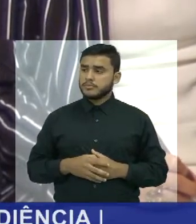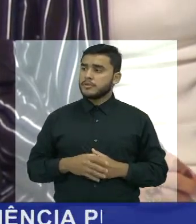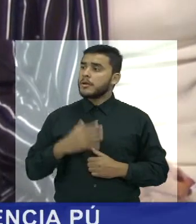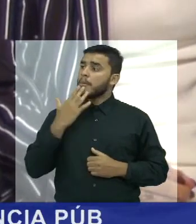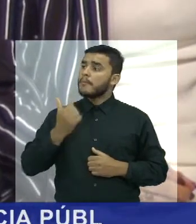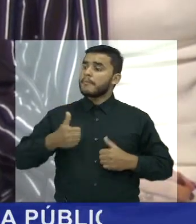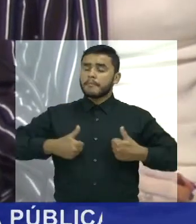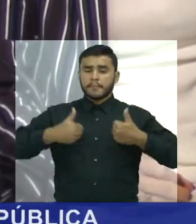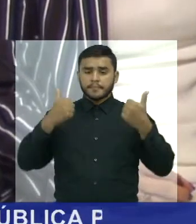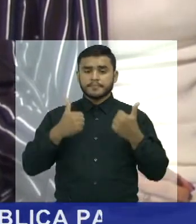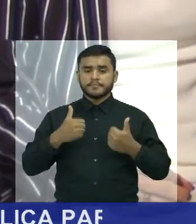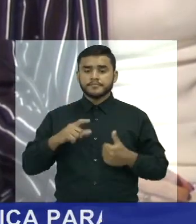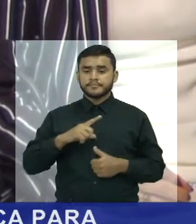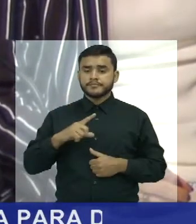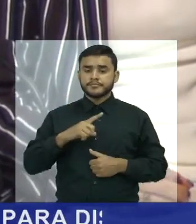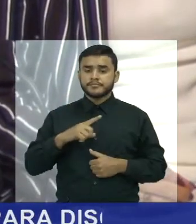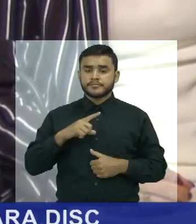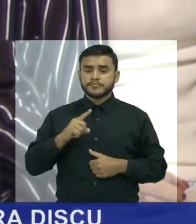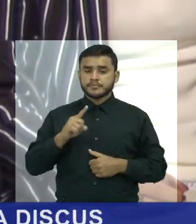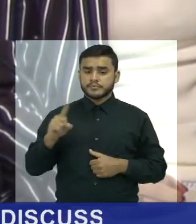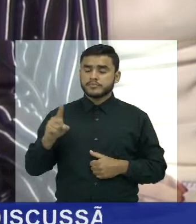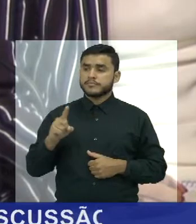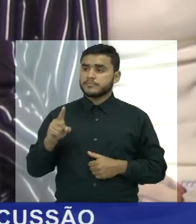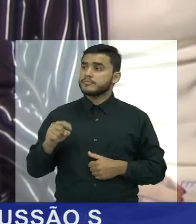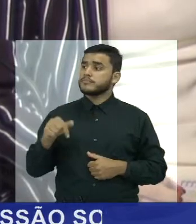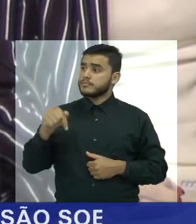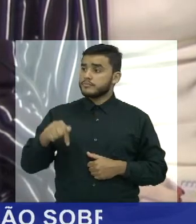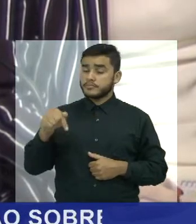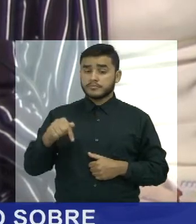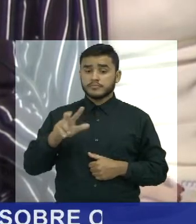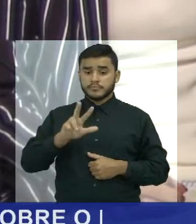aperfeiçoado o texto aqui na Câmara Municipal.